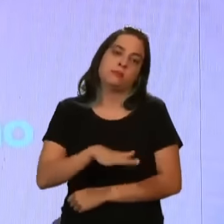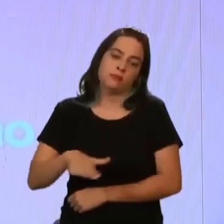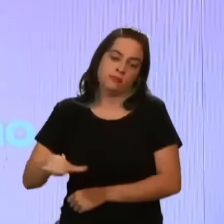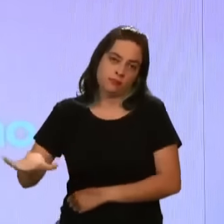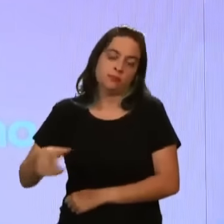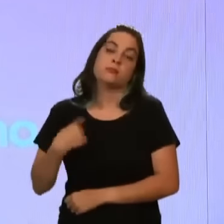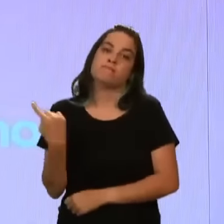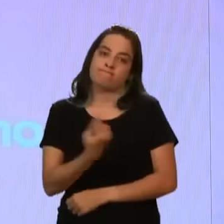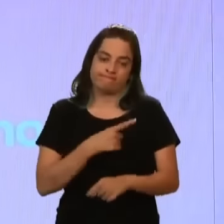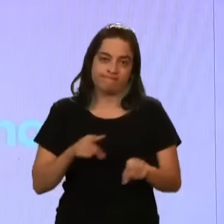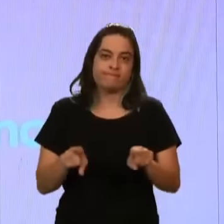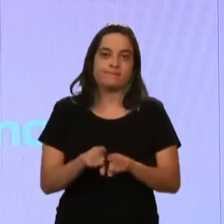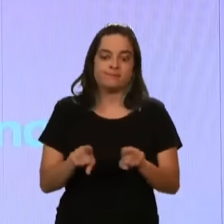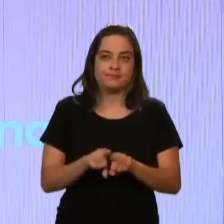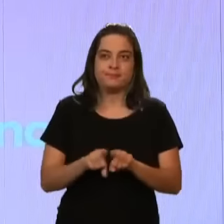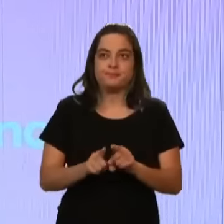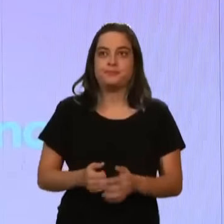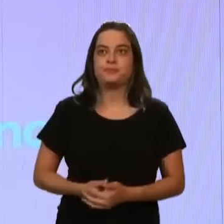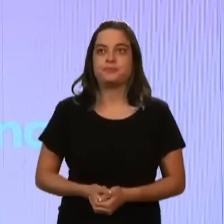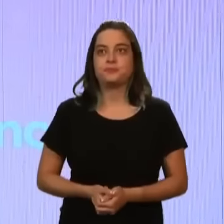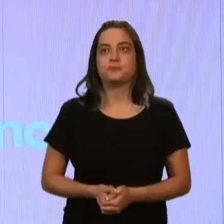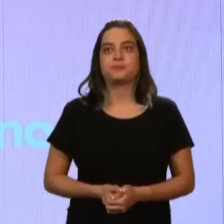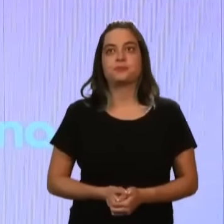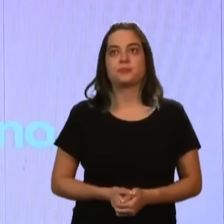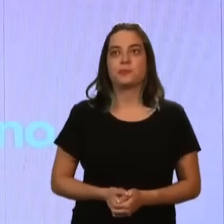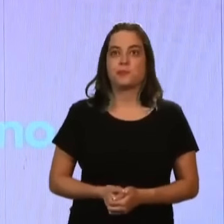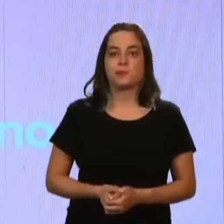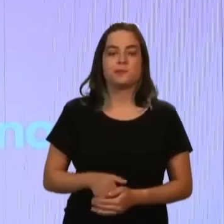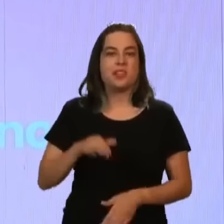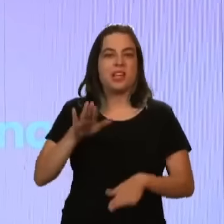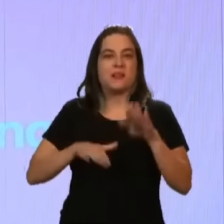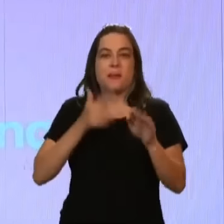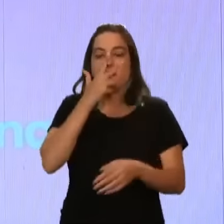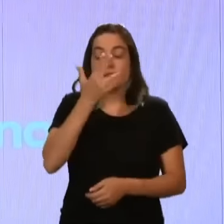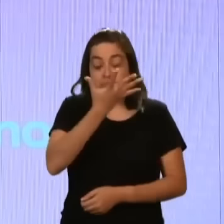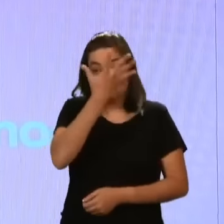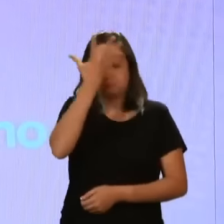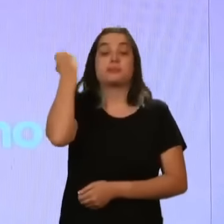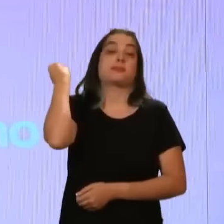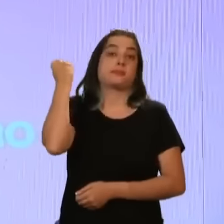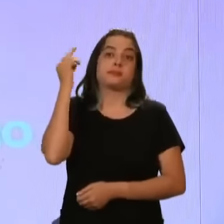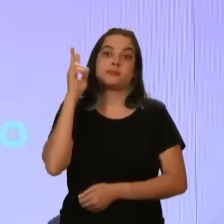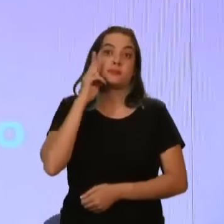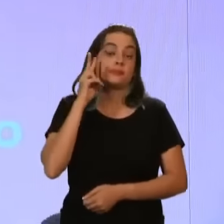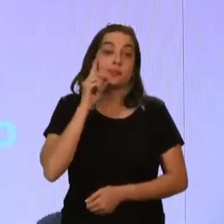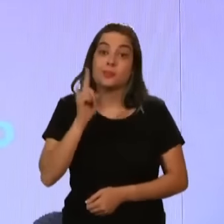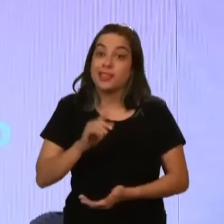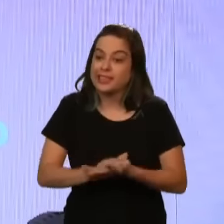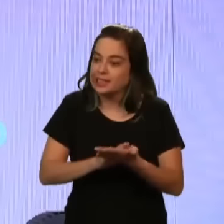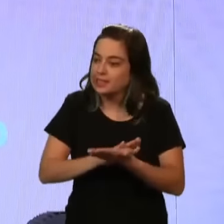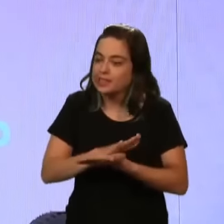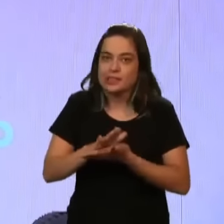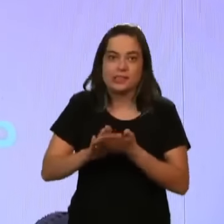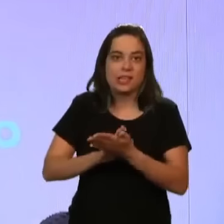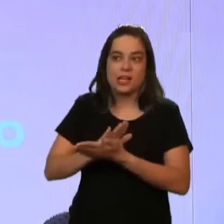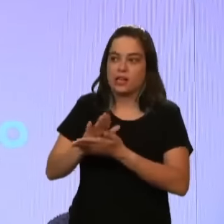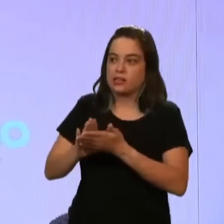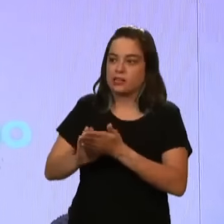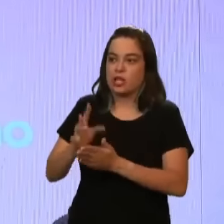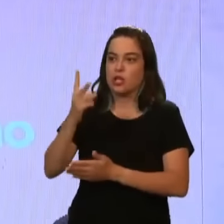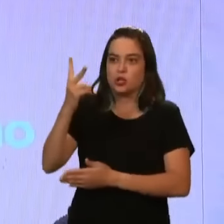nas nossas vidas. A gente tem uma amnésia infantil e a gente não lembra de nada antes dos